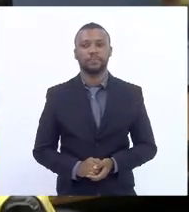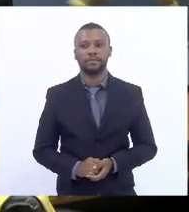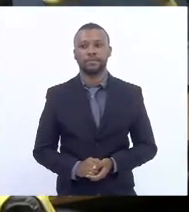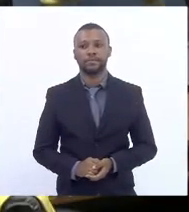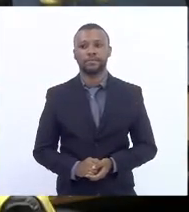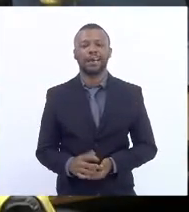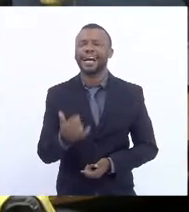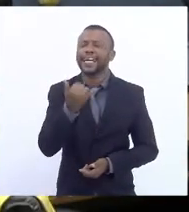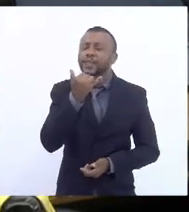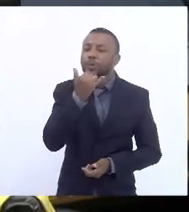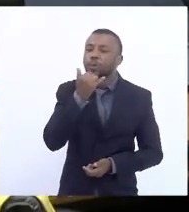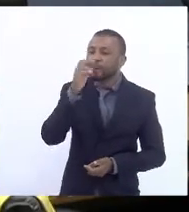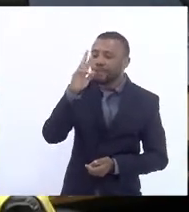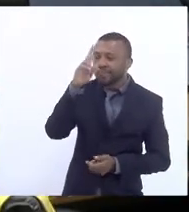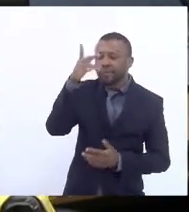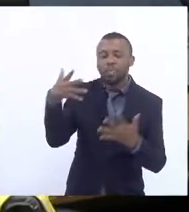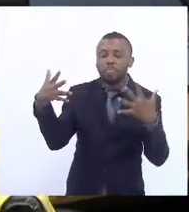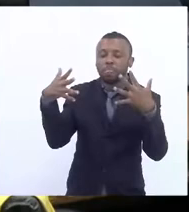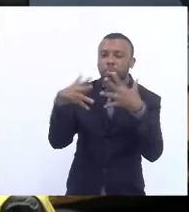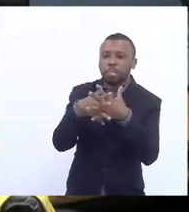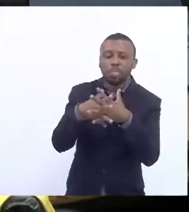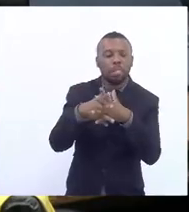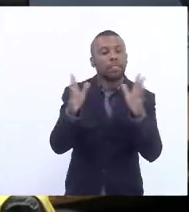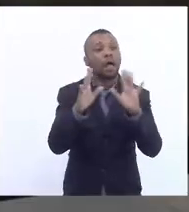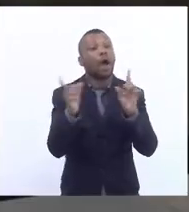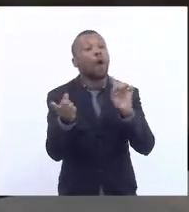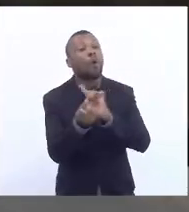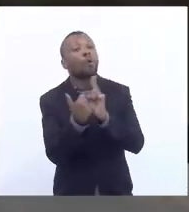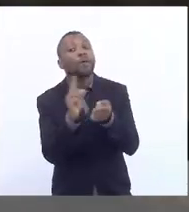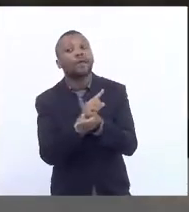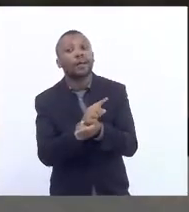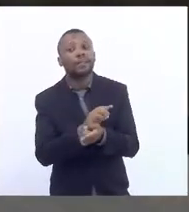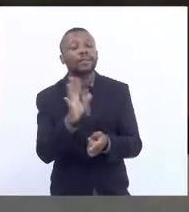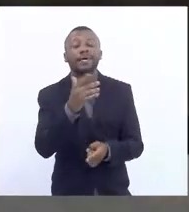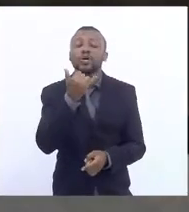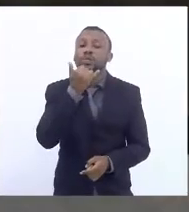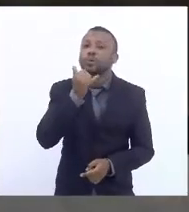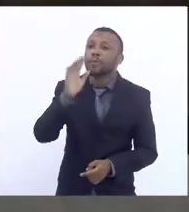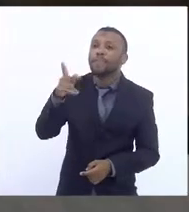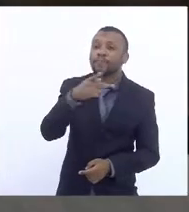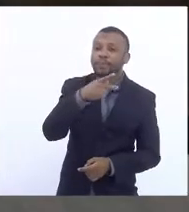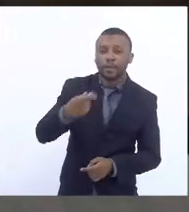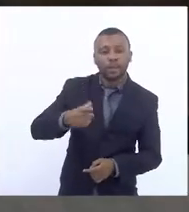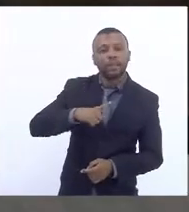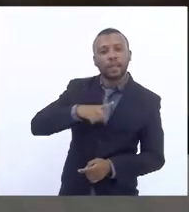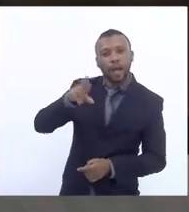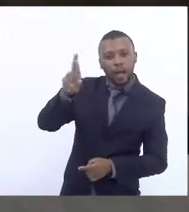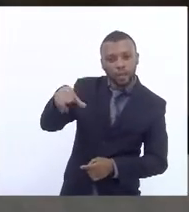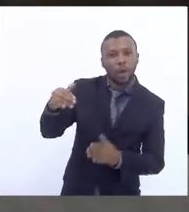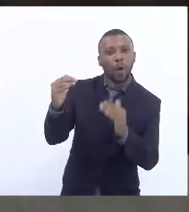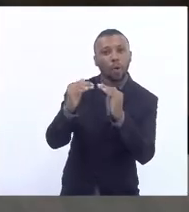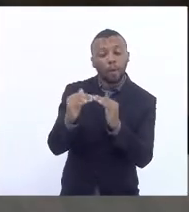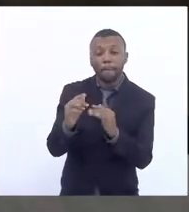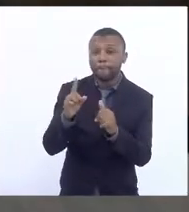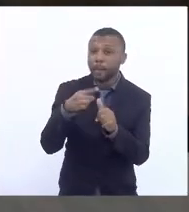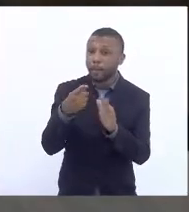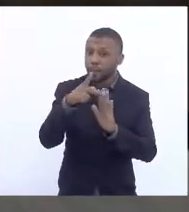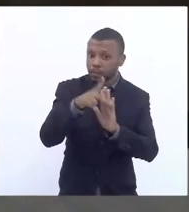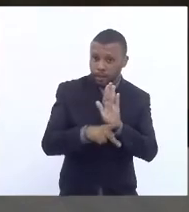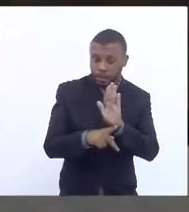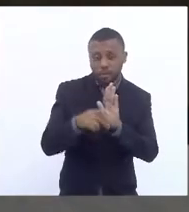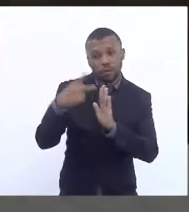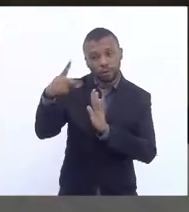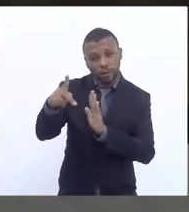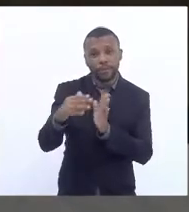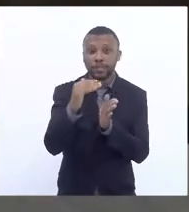Ah, desculpa, deputado. Presidente, eu acho que faltaram projetos. Não, senhor presidente, o senhor tem razão. Primeiro projeto é seu, o senhor retirou